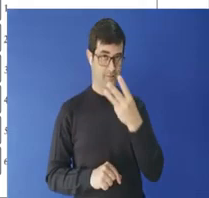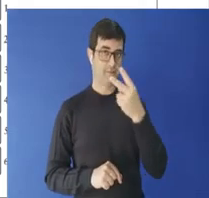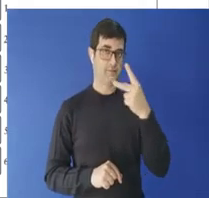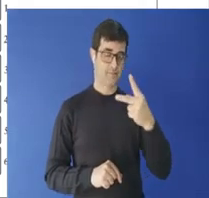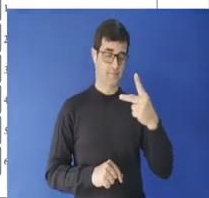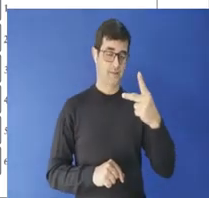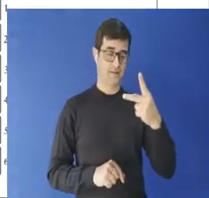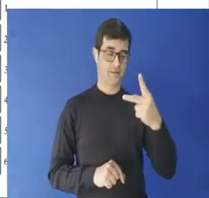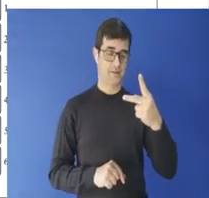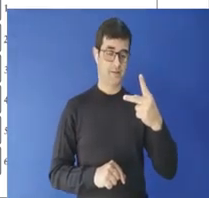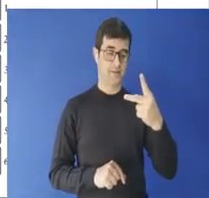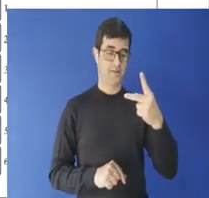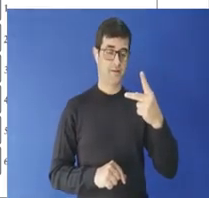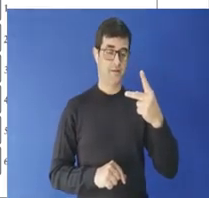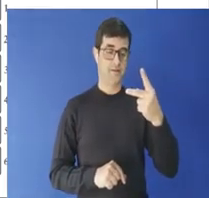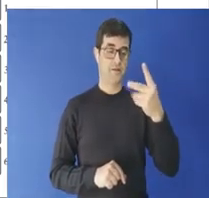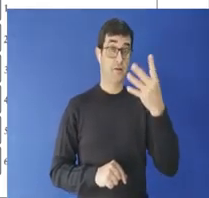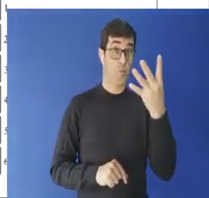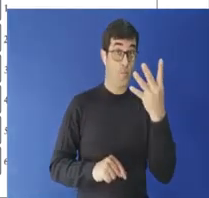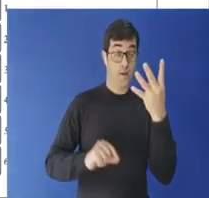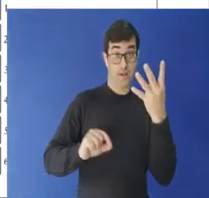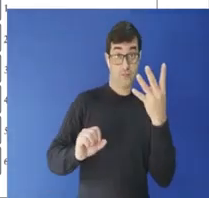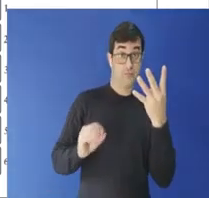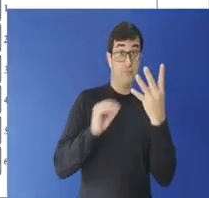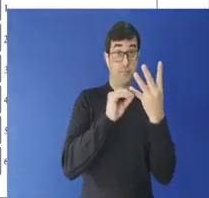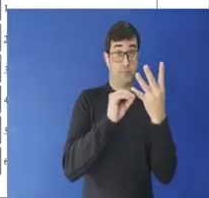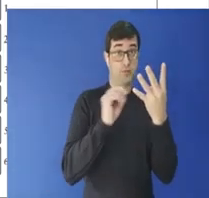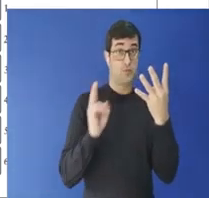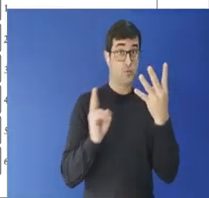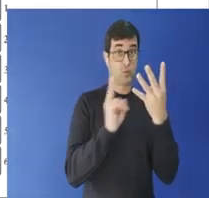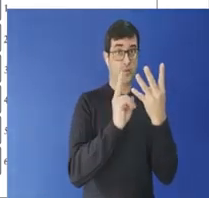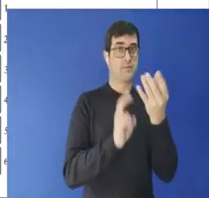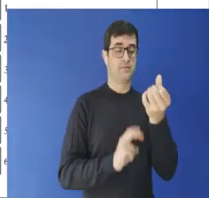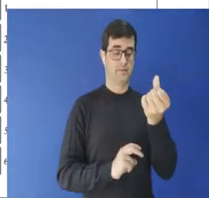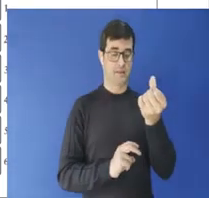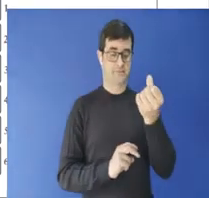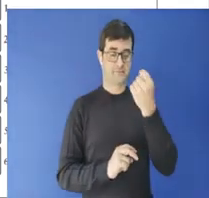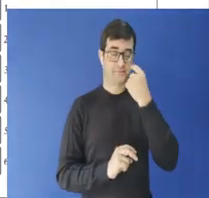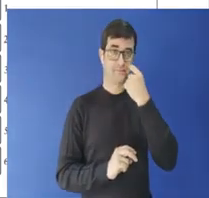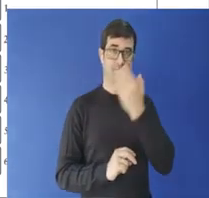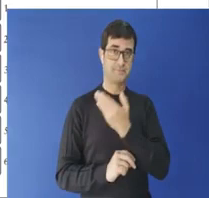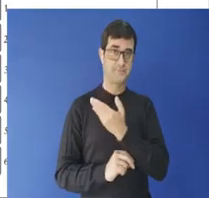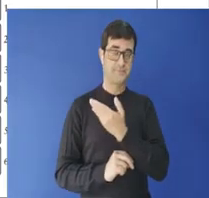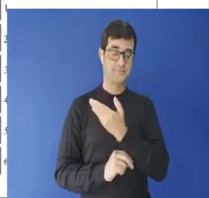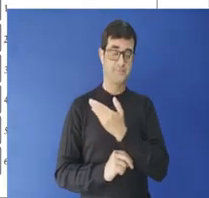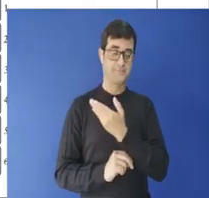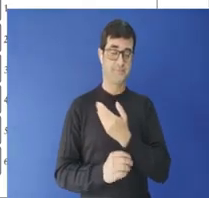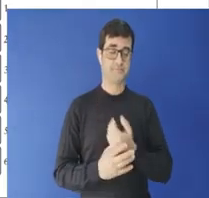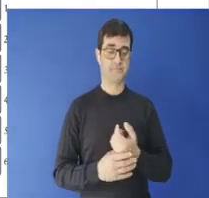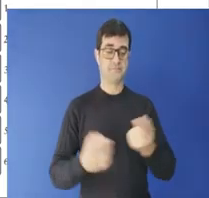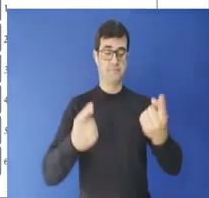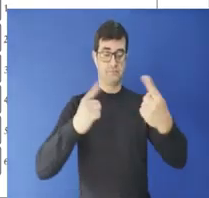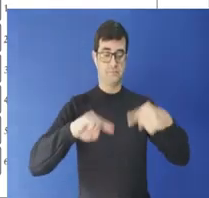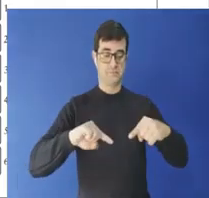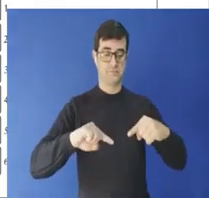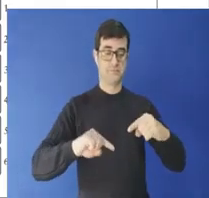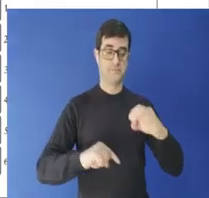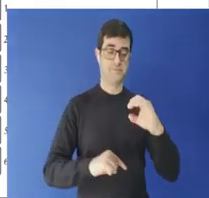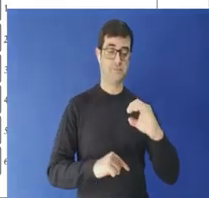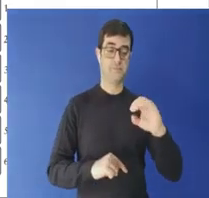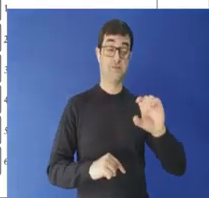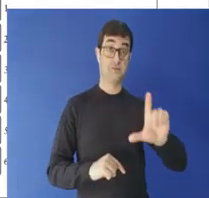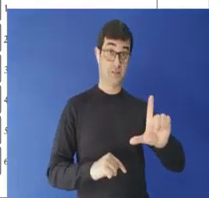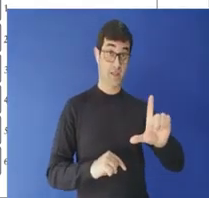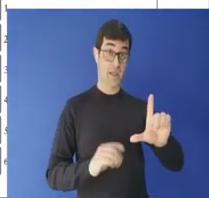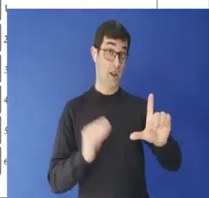elétrons. Nesse caso aqui, 2s2, 2p5, precisa de mais um elétron, e aí por isso